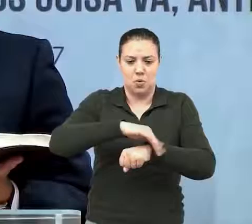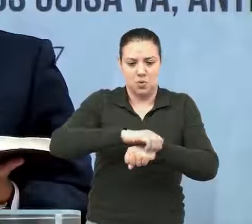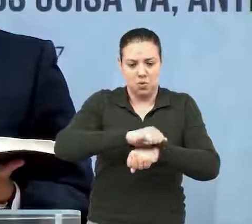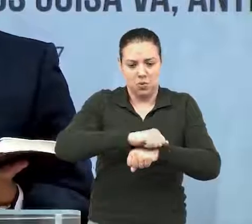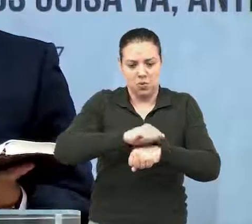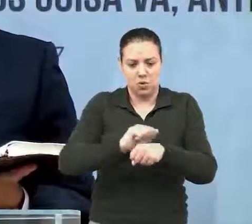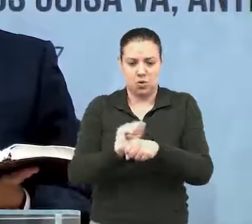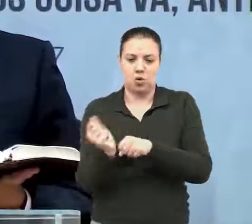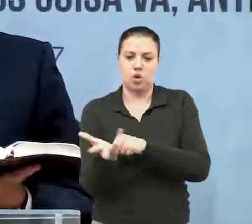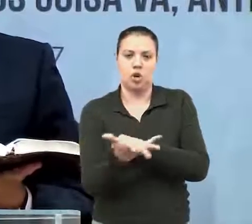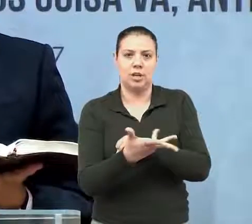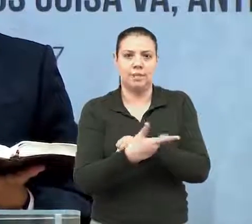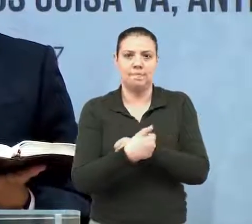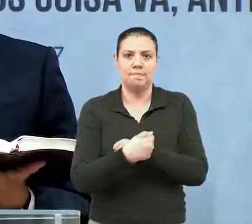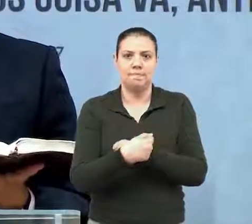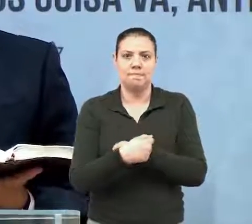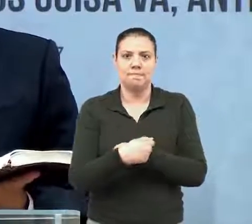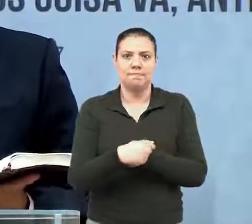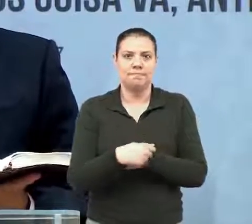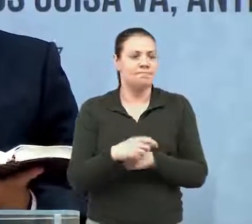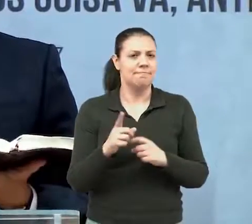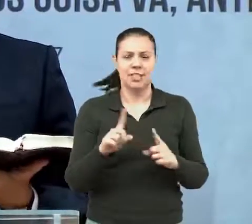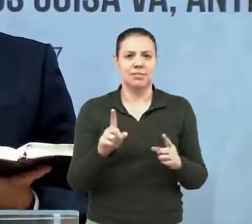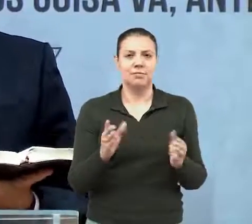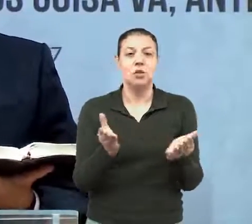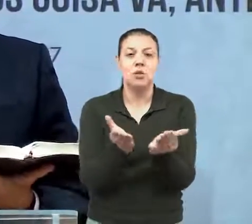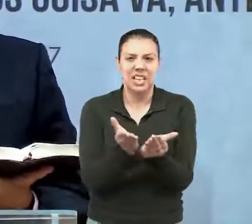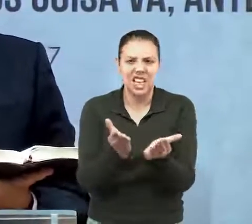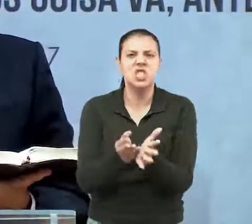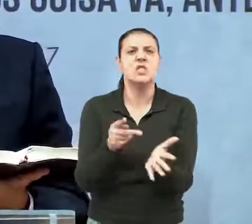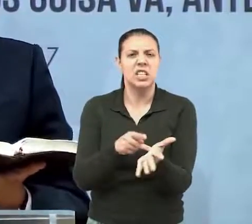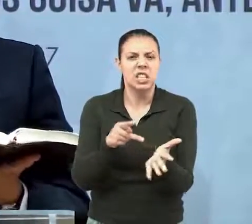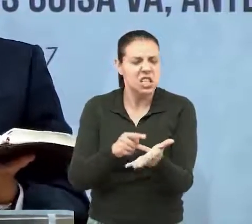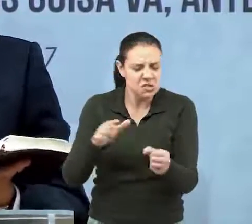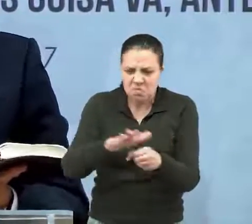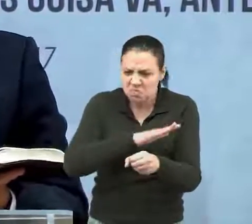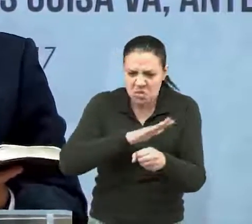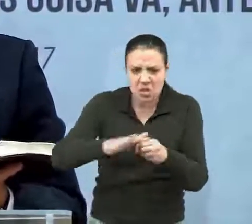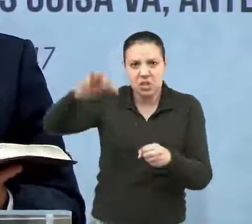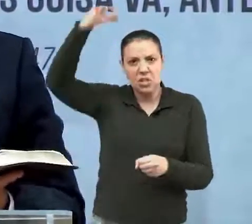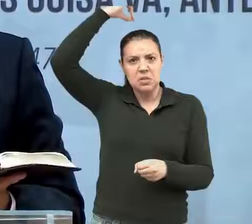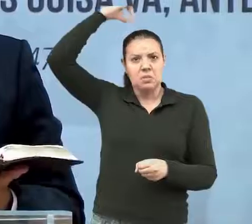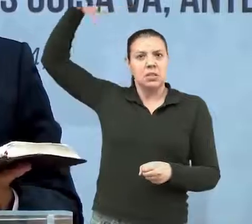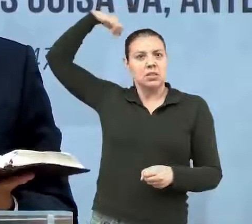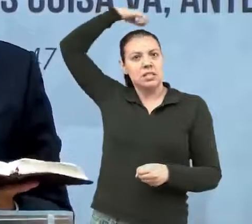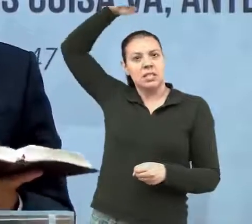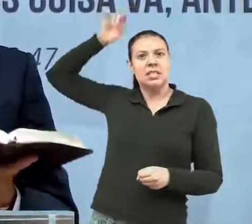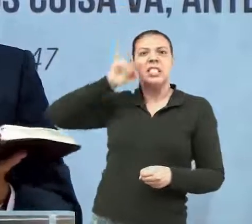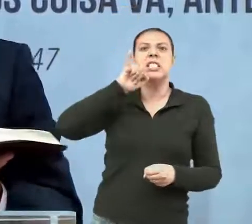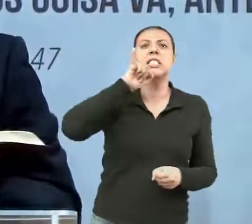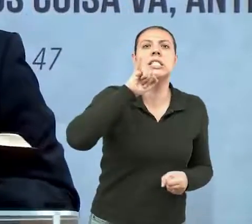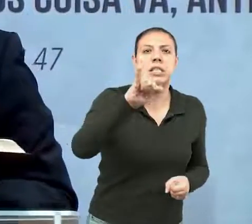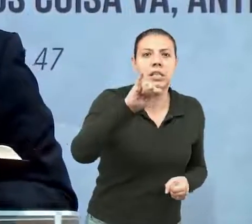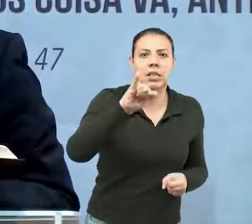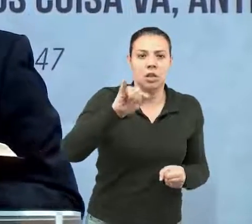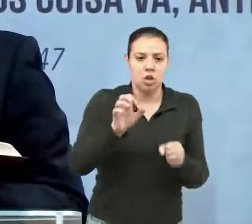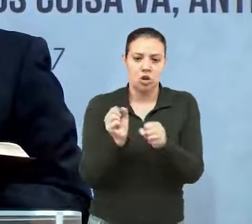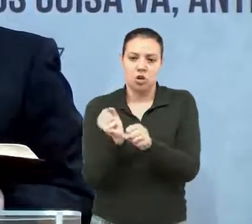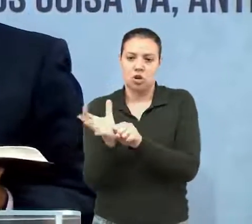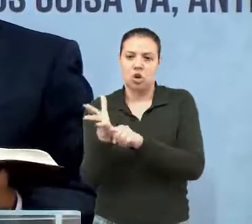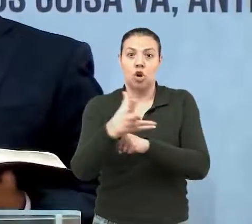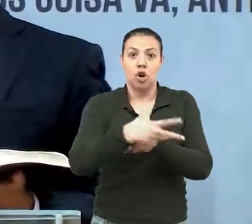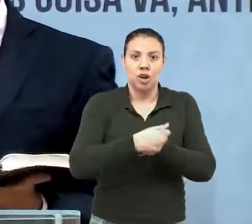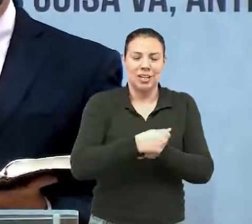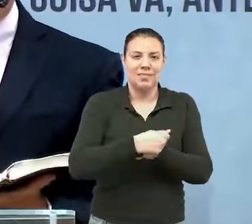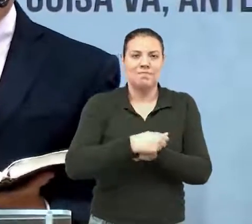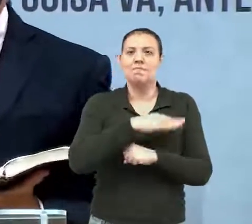contágio, nem mesmo de um crente verdadeiro, cheio do Espírito Santo, ao ser contaminado, vir a óbito.